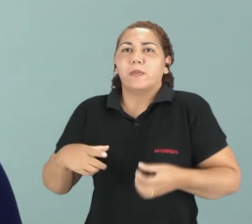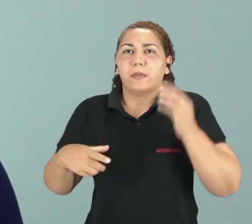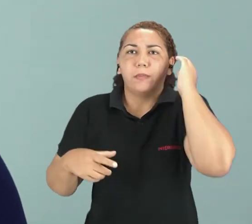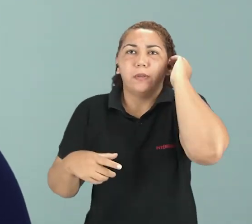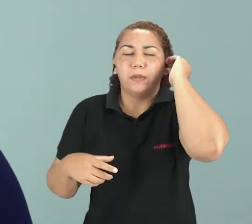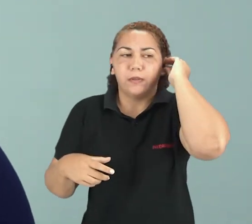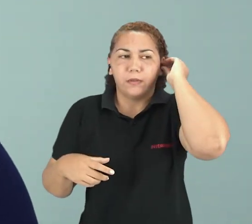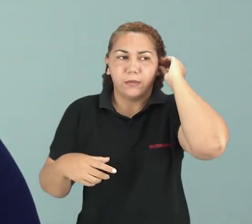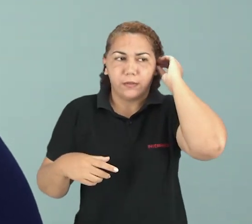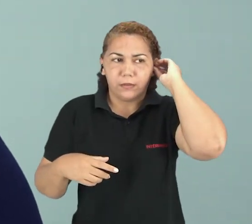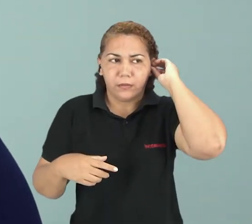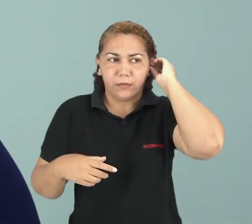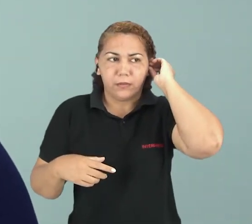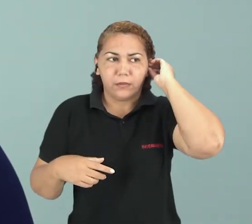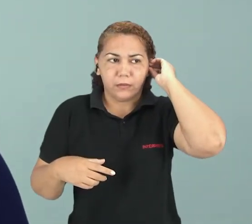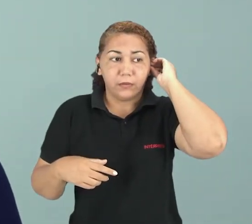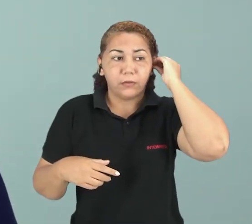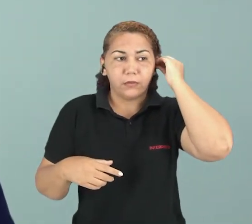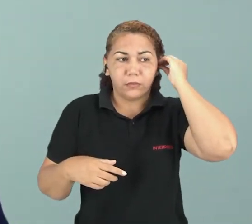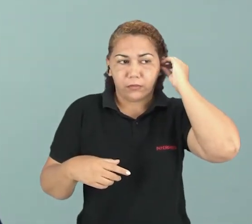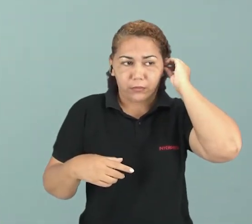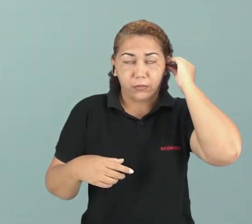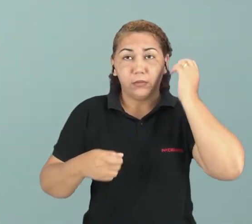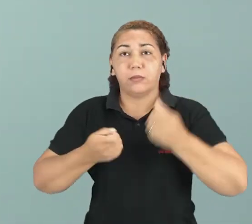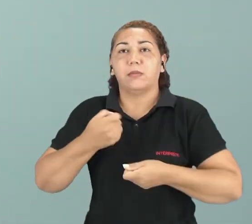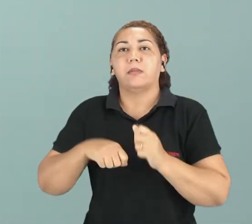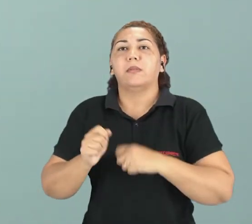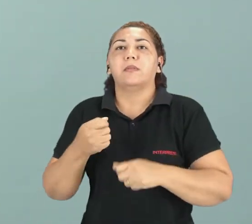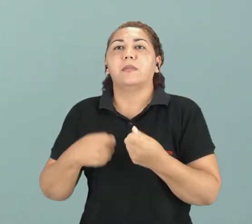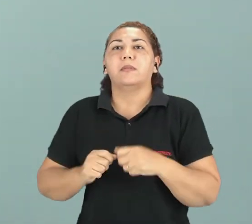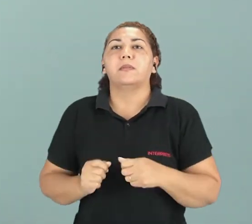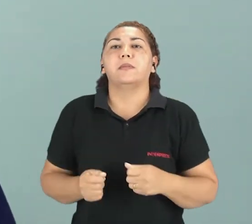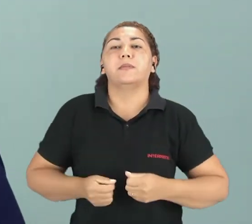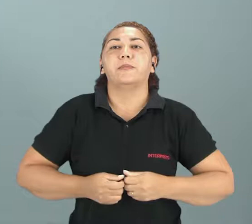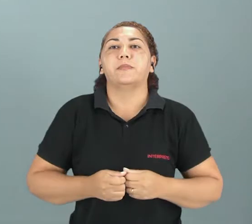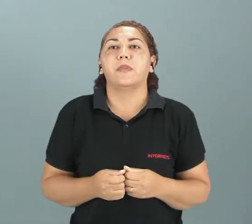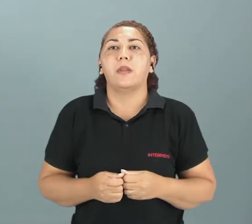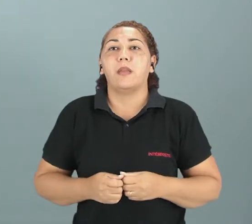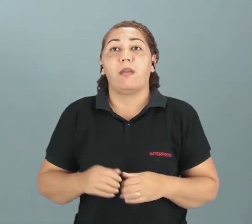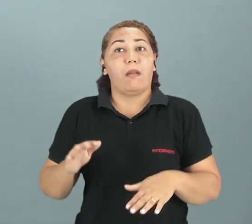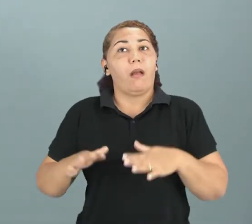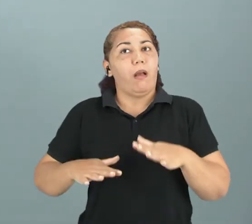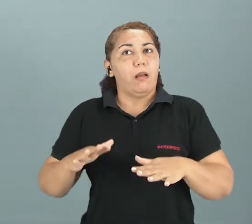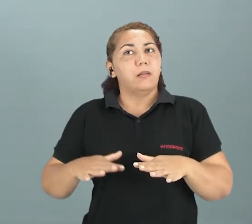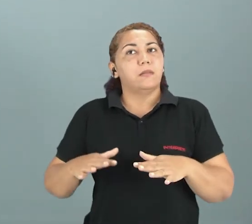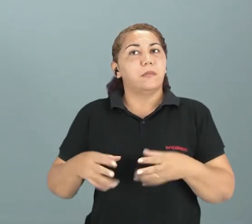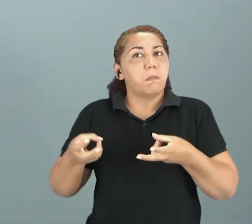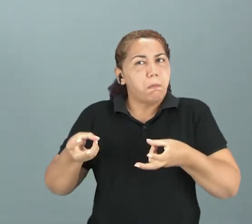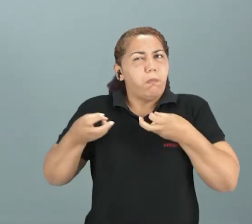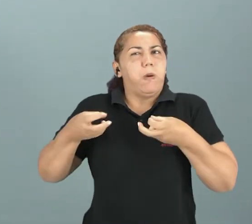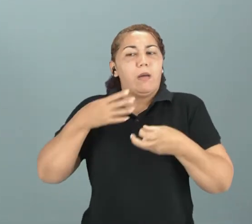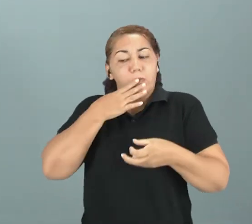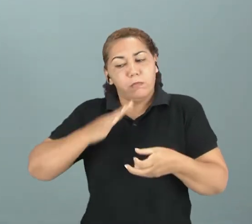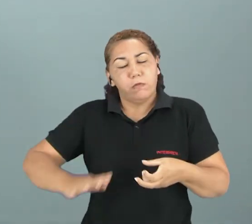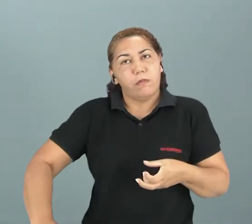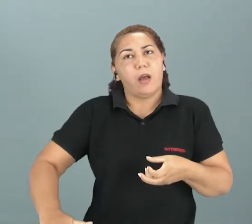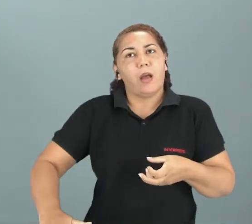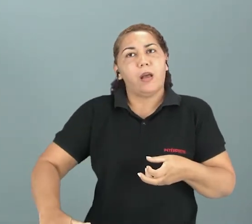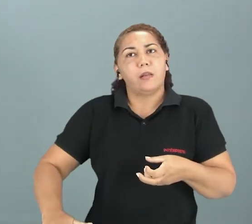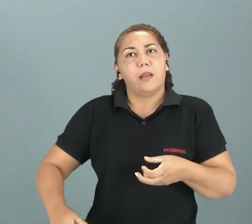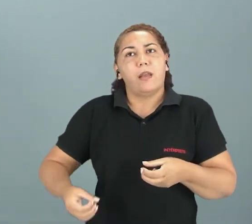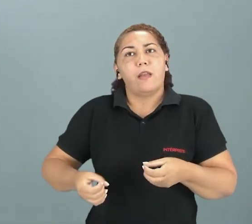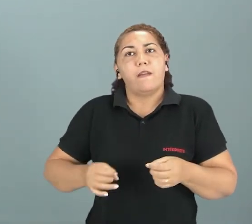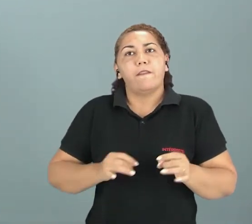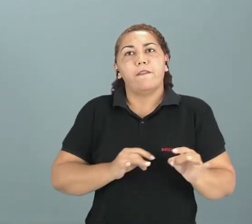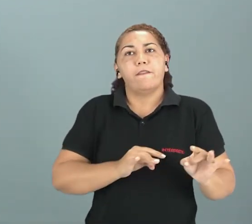vendendo algumas coisas, oferecendo, às vezes, quando a gente para o carro. Então, a gente tem que ter cuidado, porque também pode ser, sim, claro, um tema